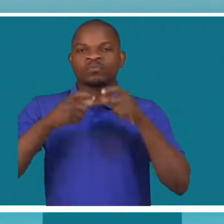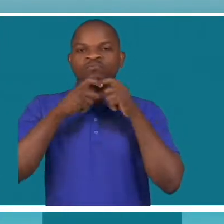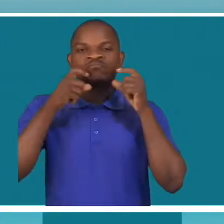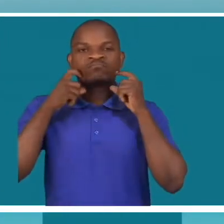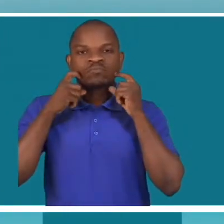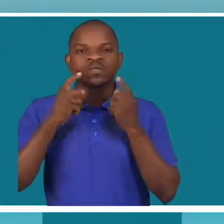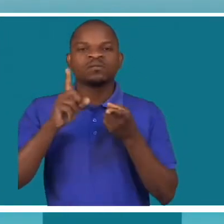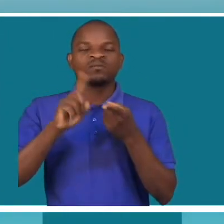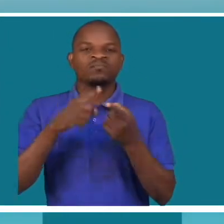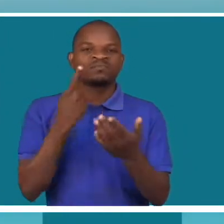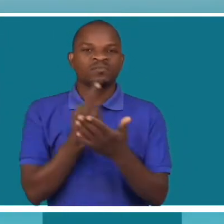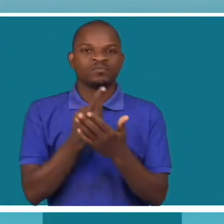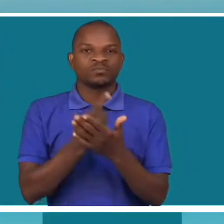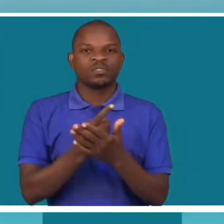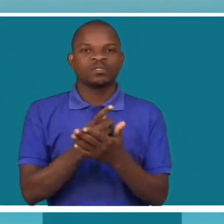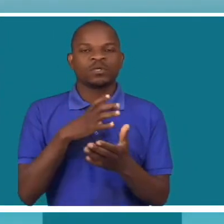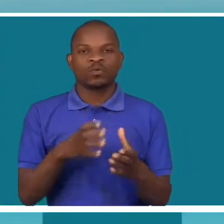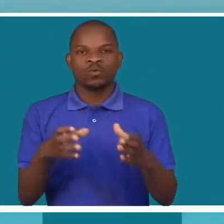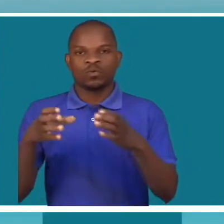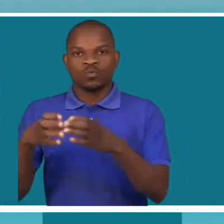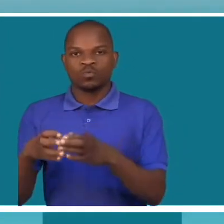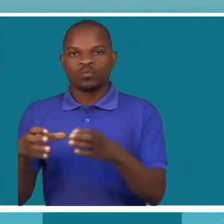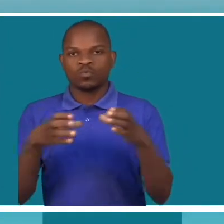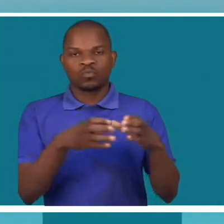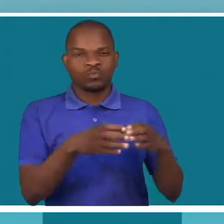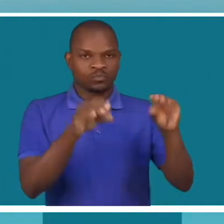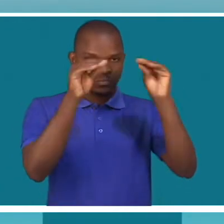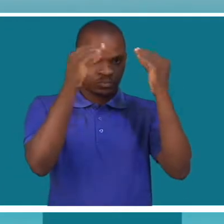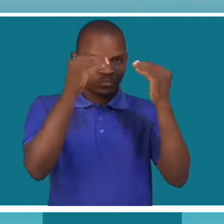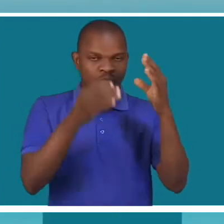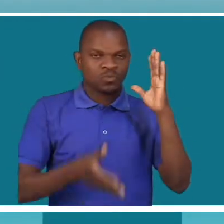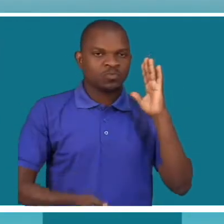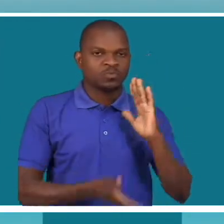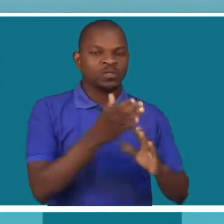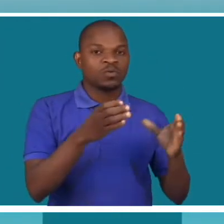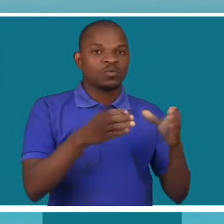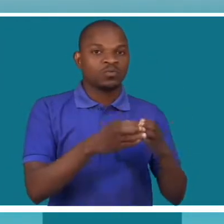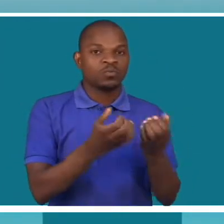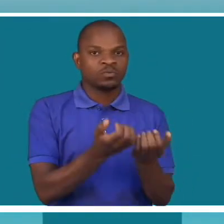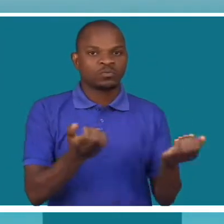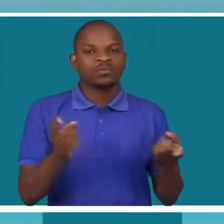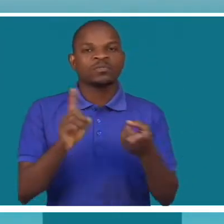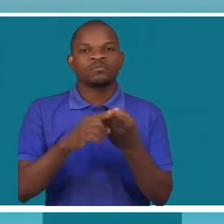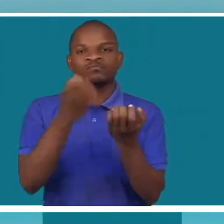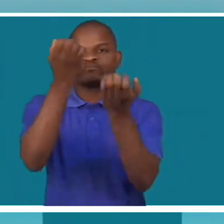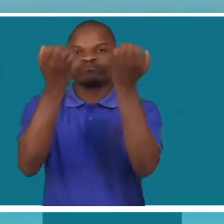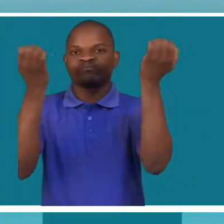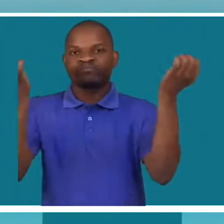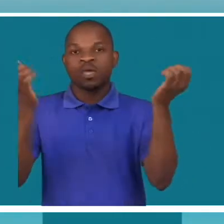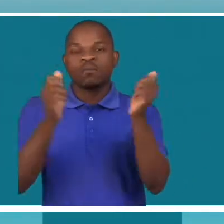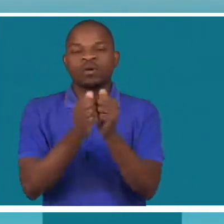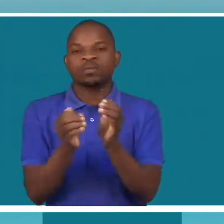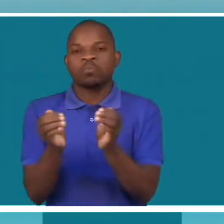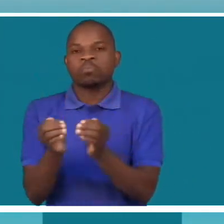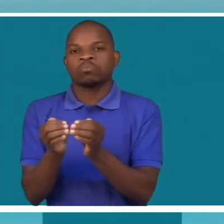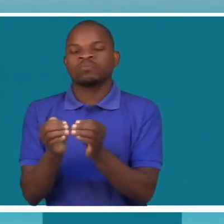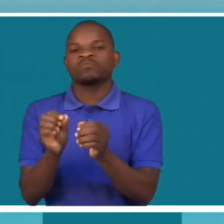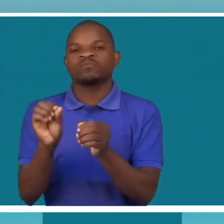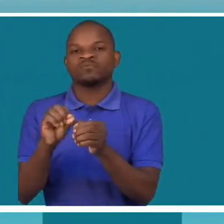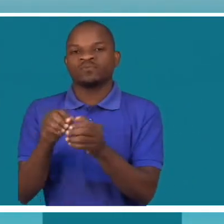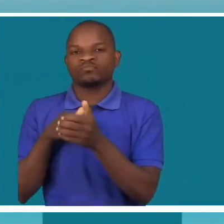divisão de hora devem ter camadas de formação, desniciados aos júneiros. Mas poucos clubes têm